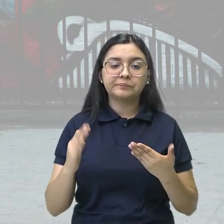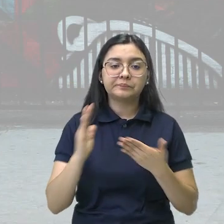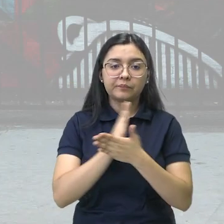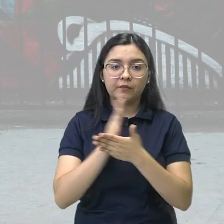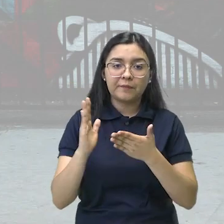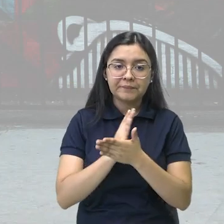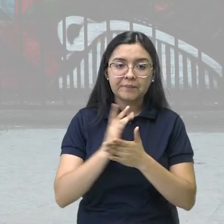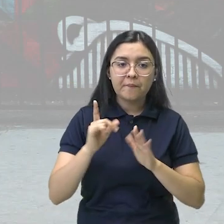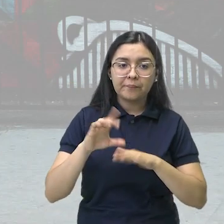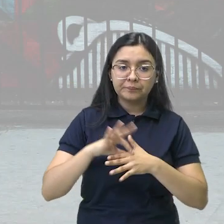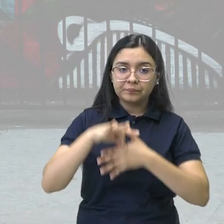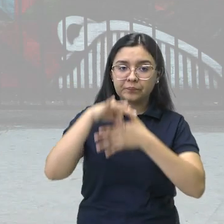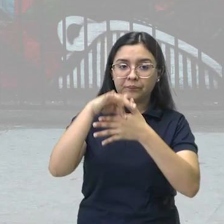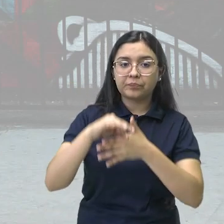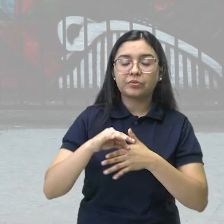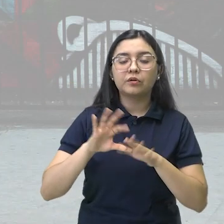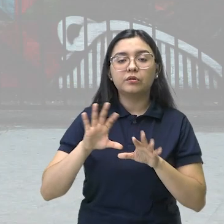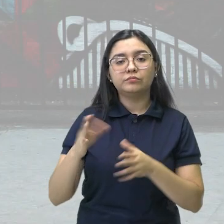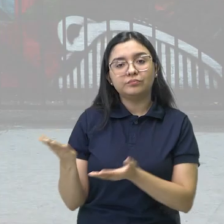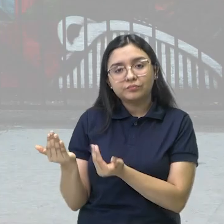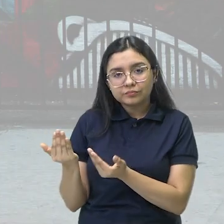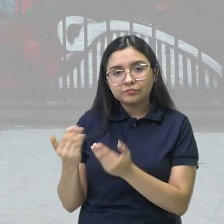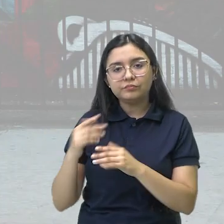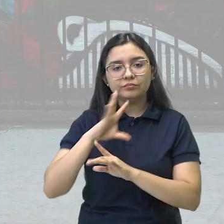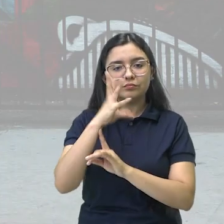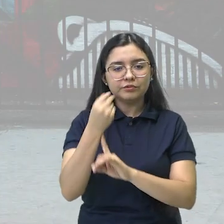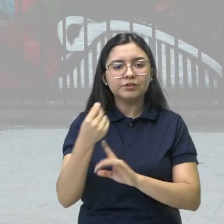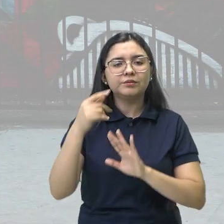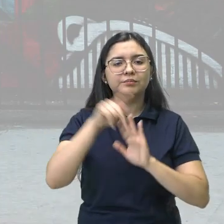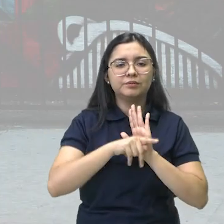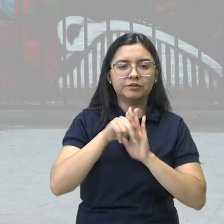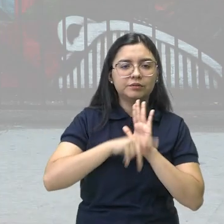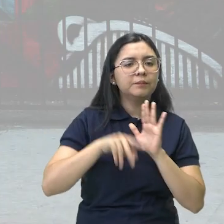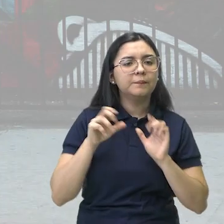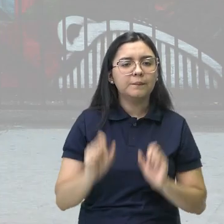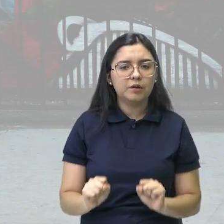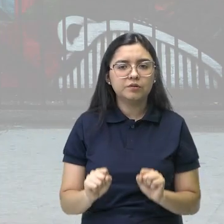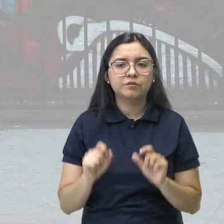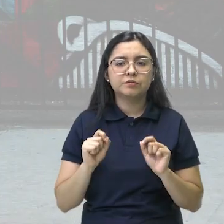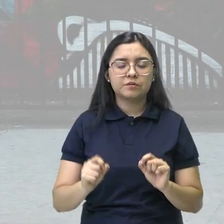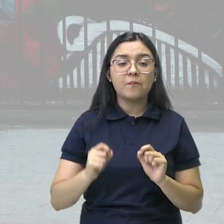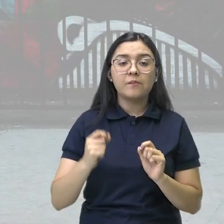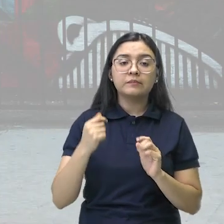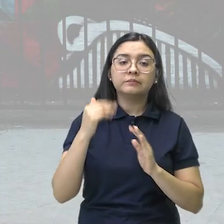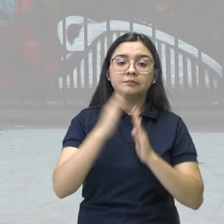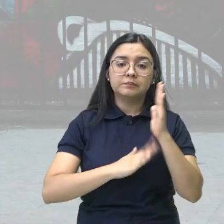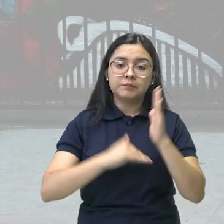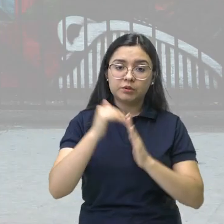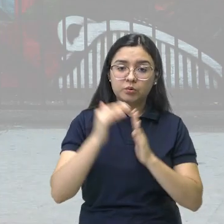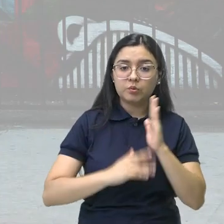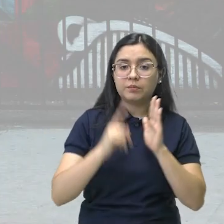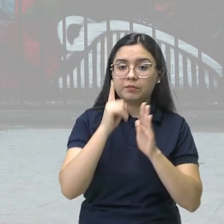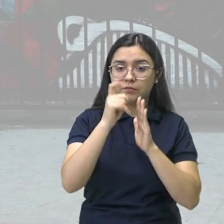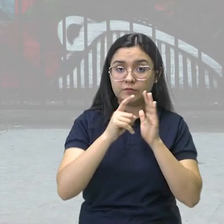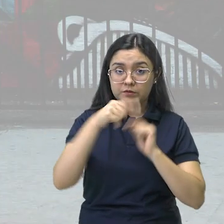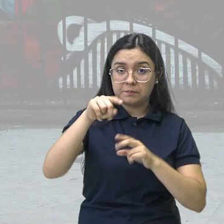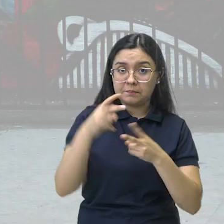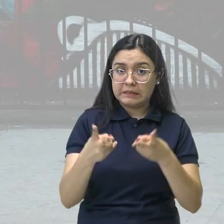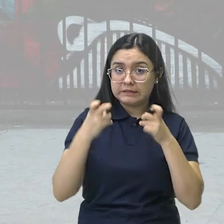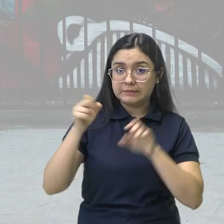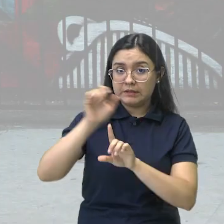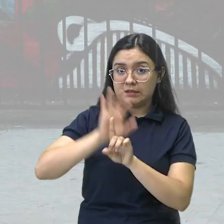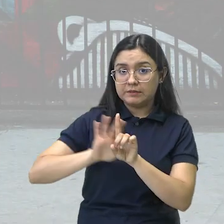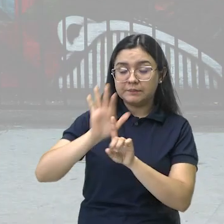Muitas vezes, liderados por jovens artistas, esses projetos podem envolver pintura murais, como vocês podem